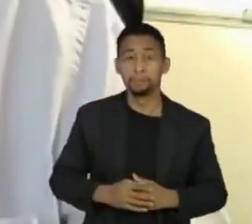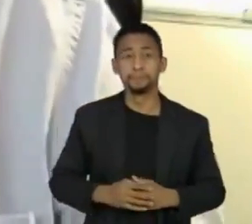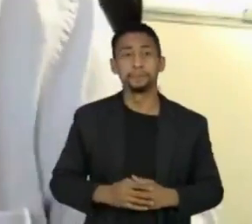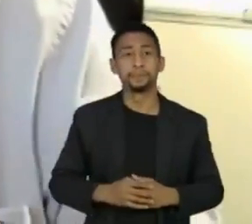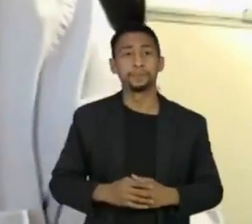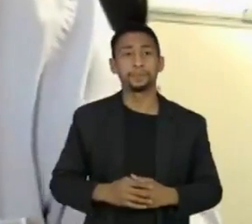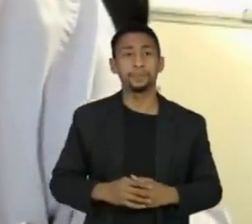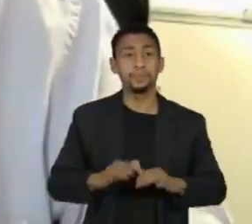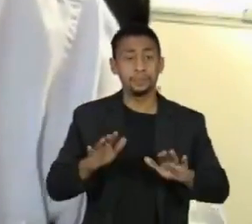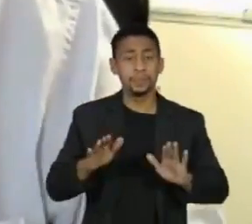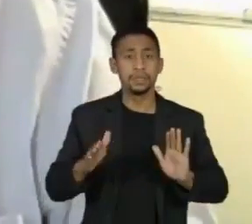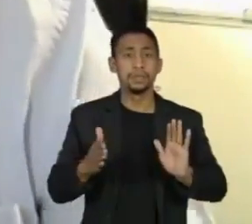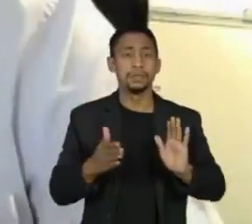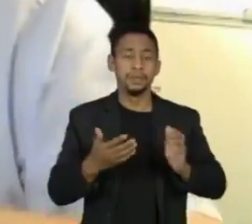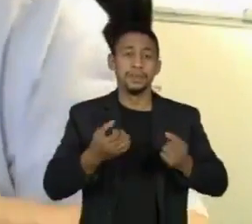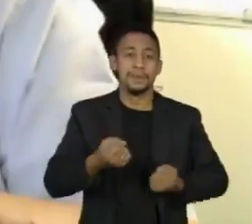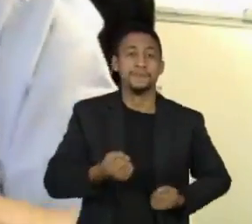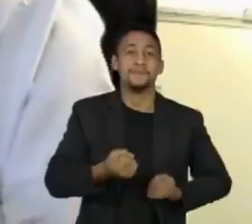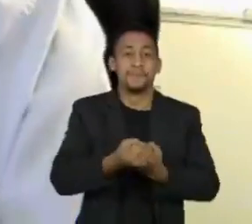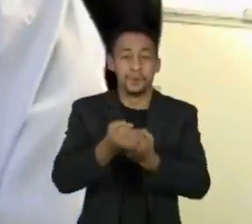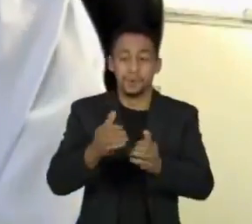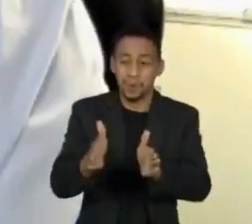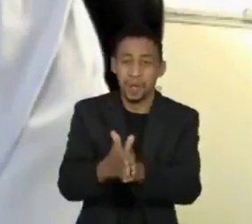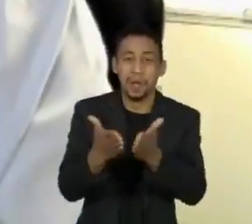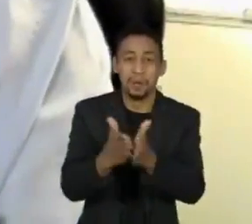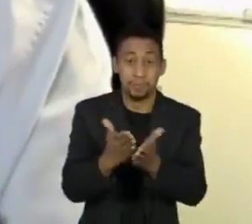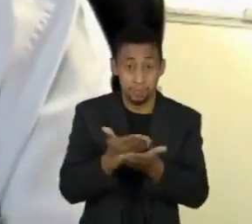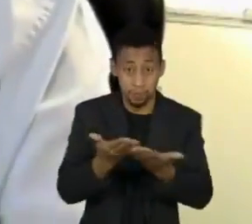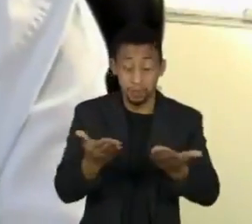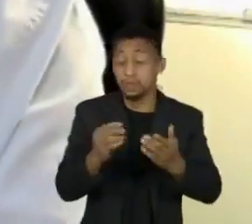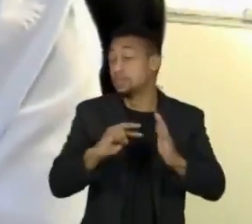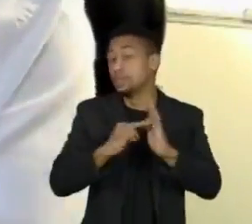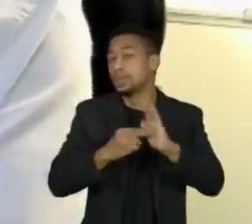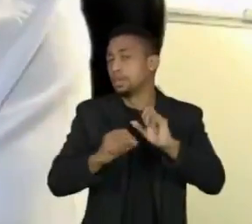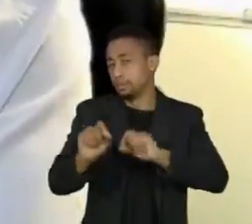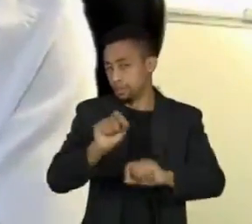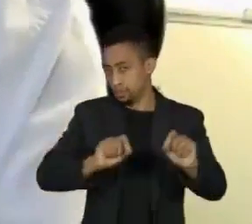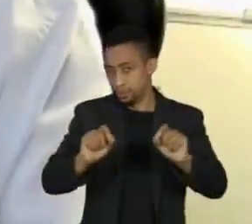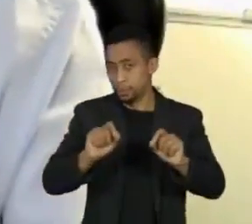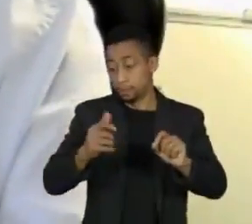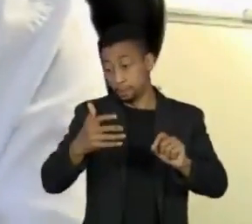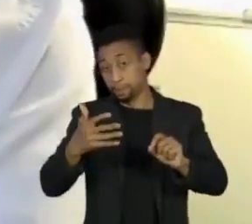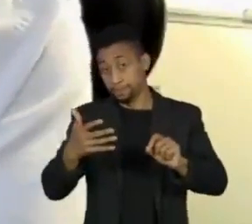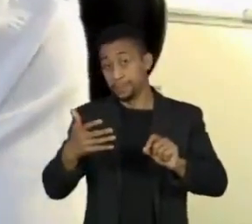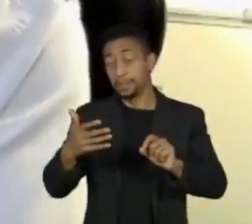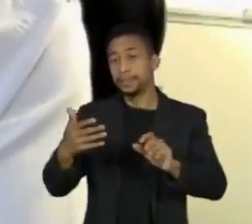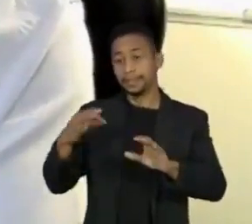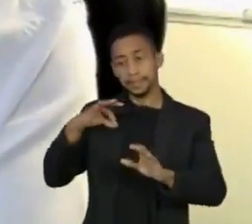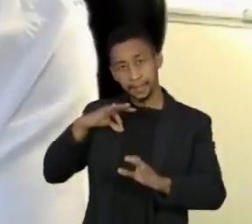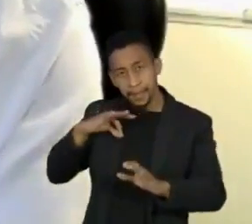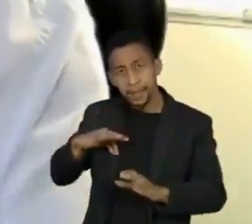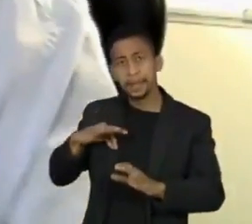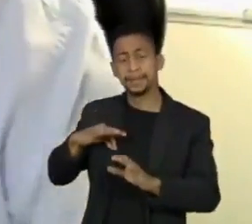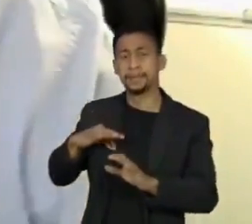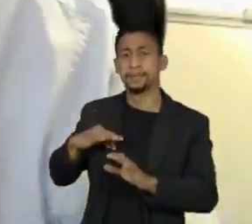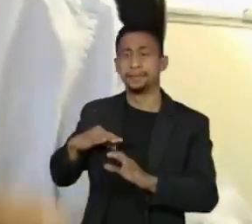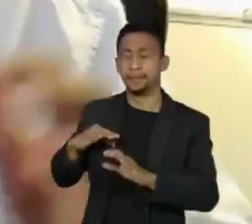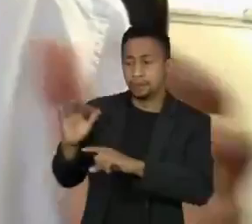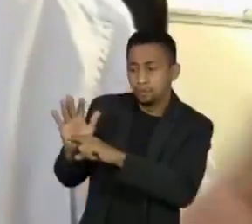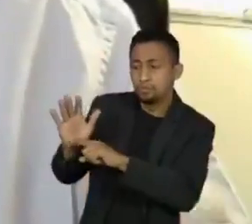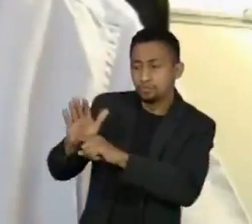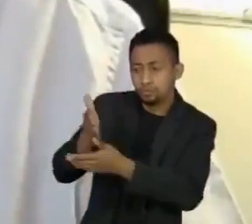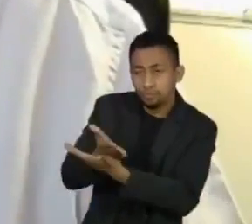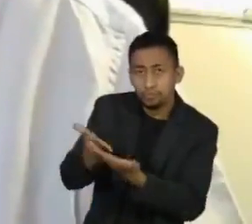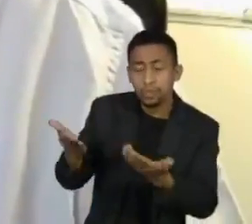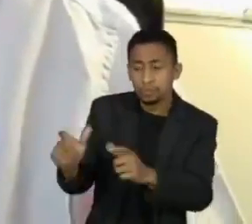ampliar o apoio aos pobres, que significa, de um lado, ter mais renda, né? Esses repasses serem aumentados.